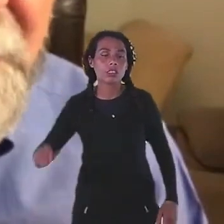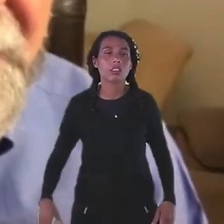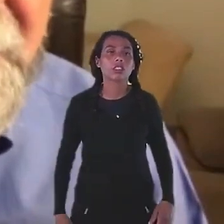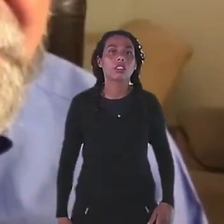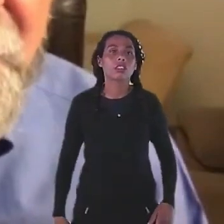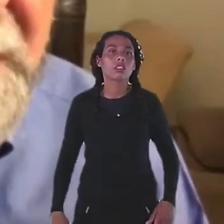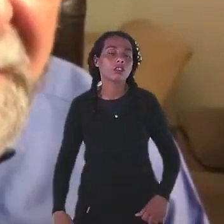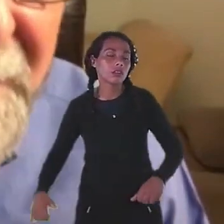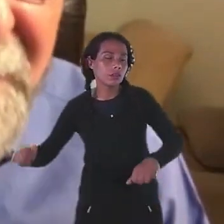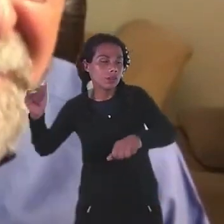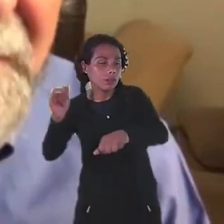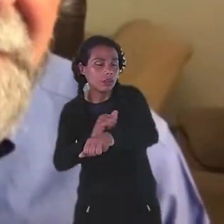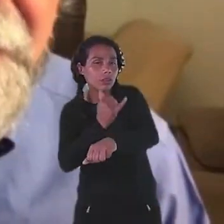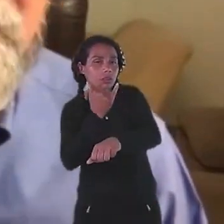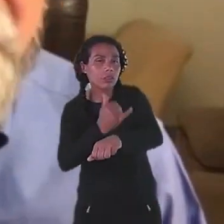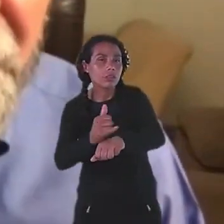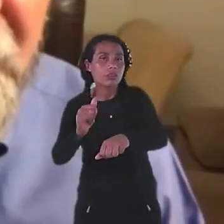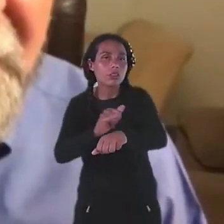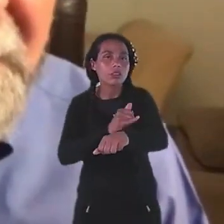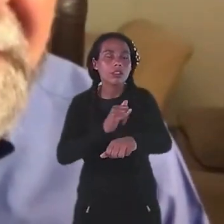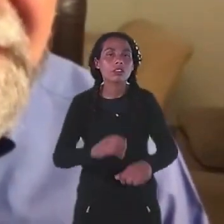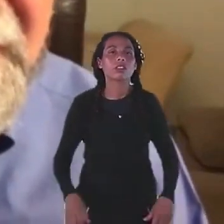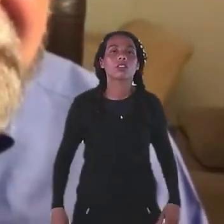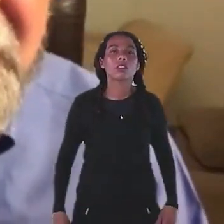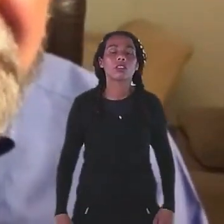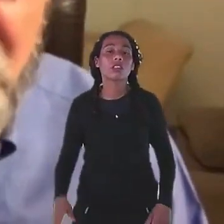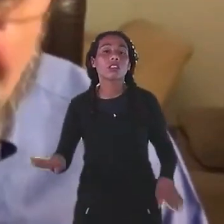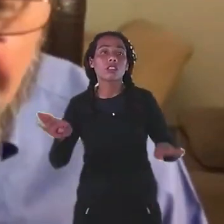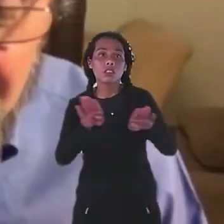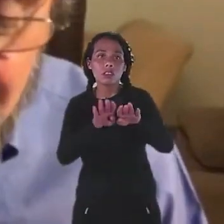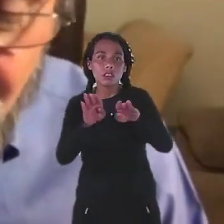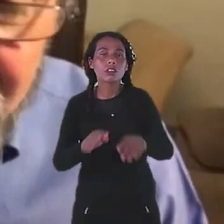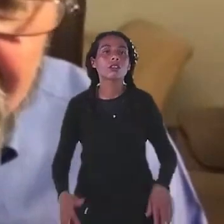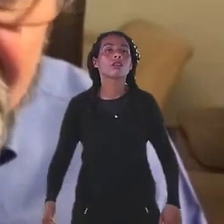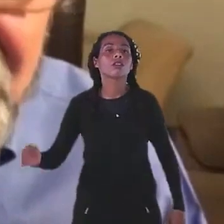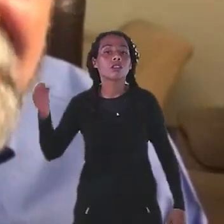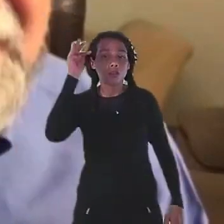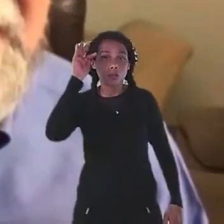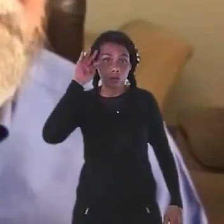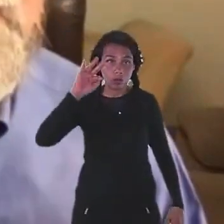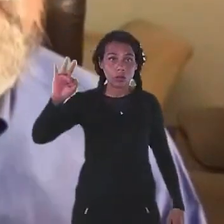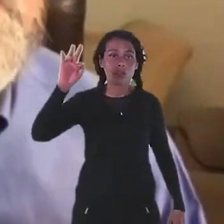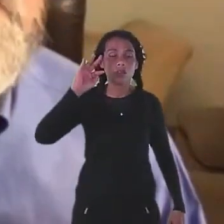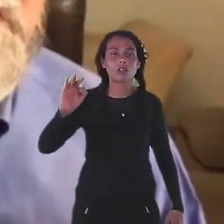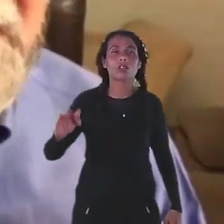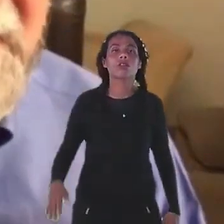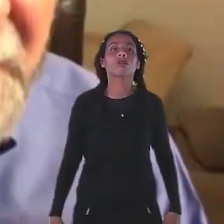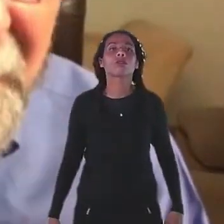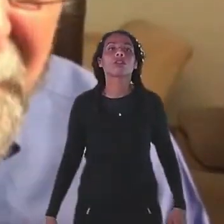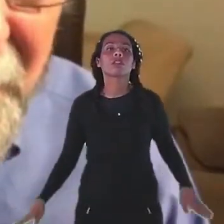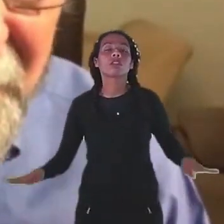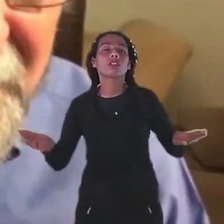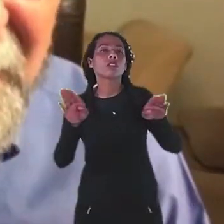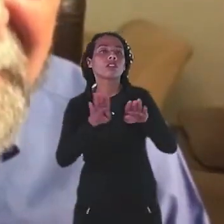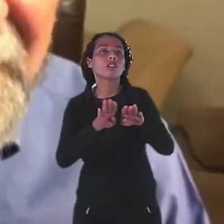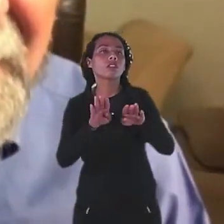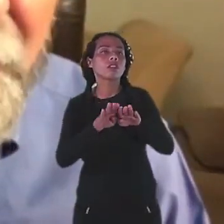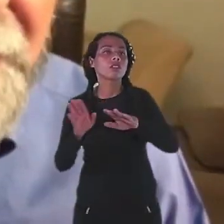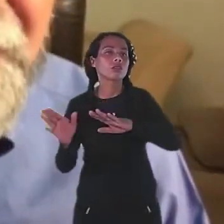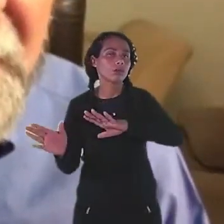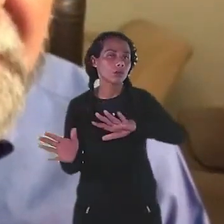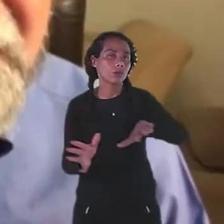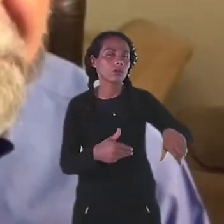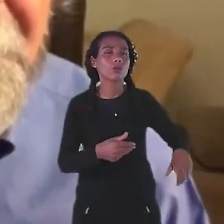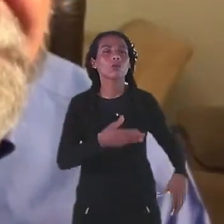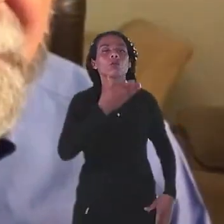de falar de uma visão mais humanista, filosófica, né? E o nosso querido Einstein dizia que sem filosofia a ciência